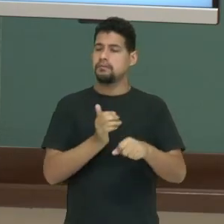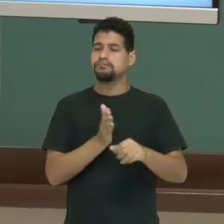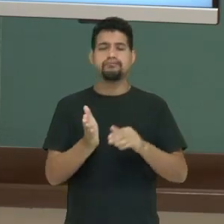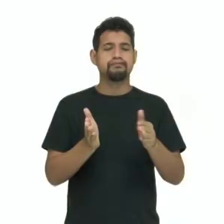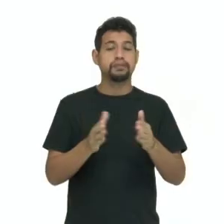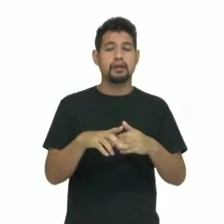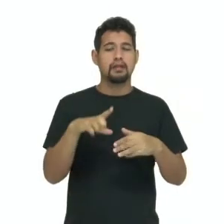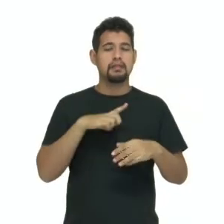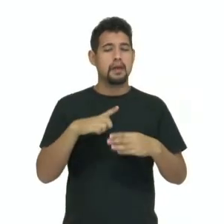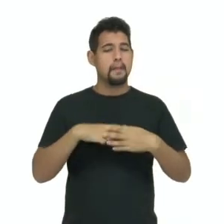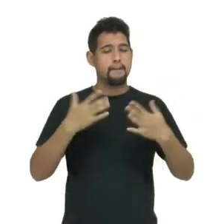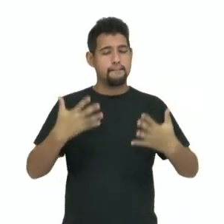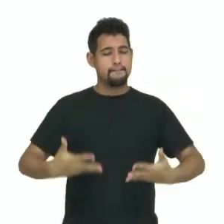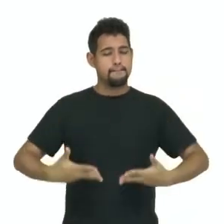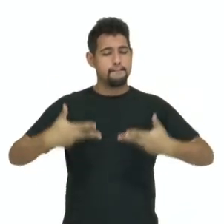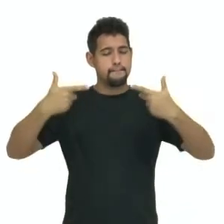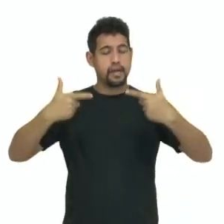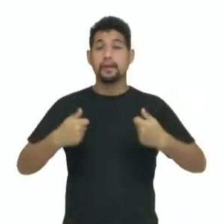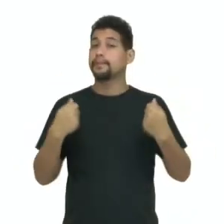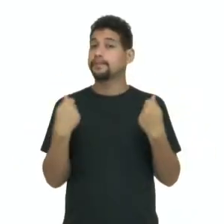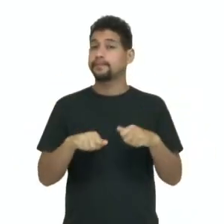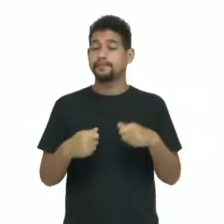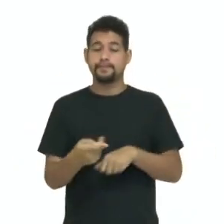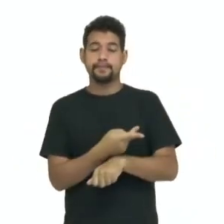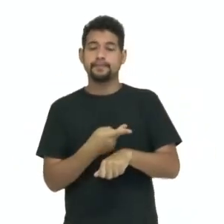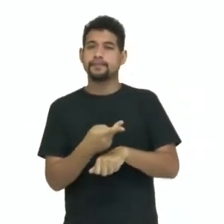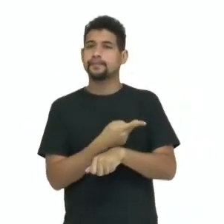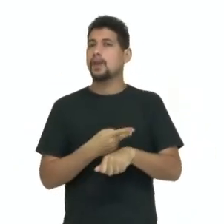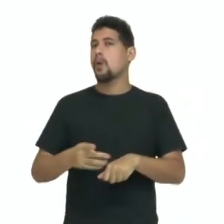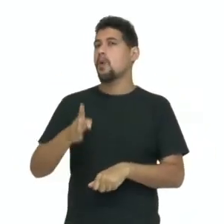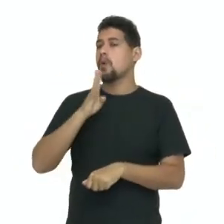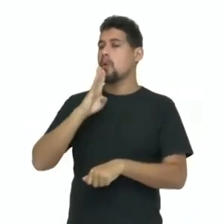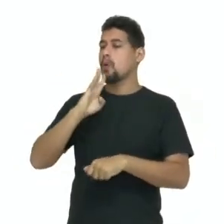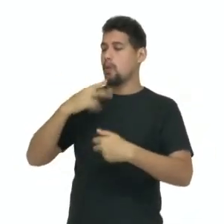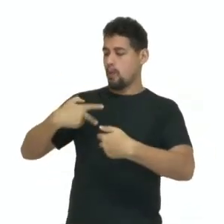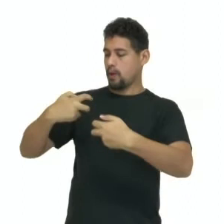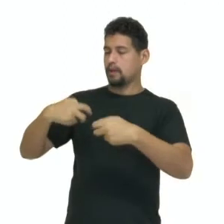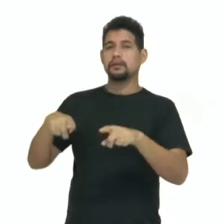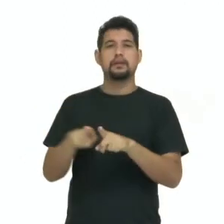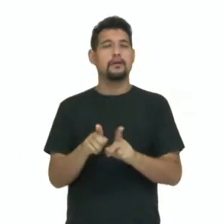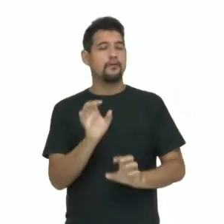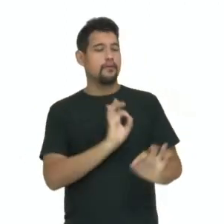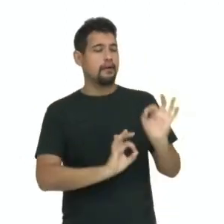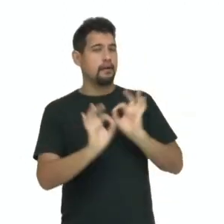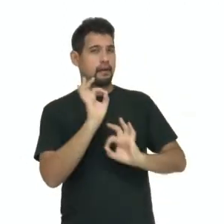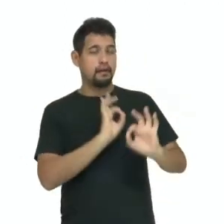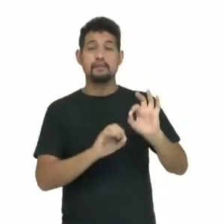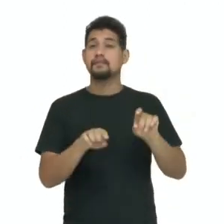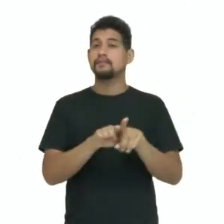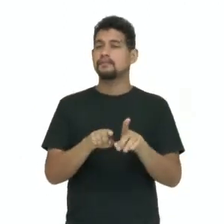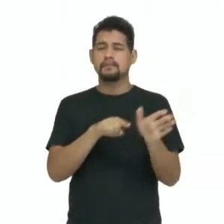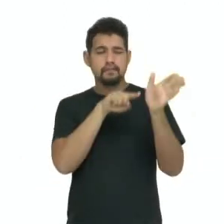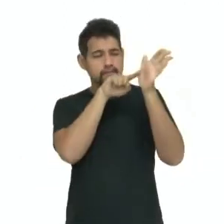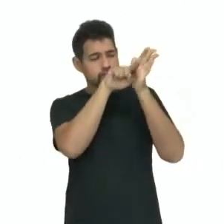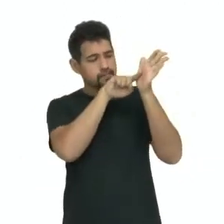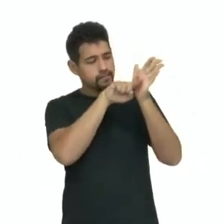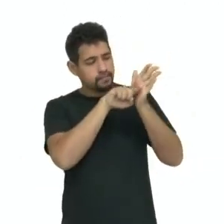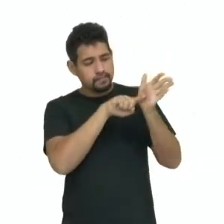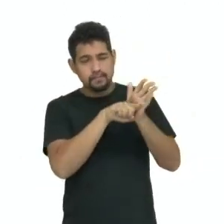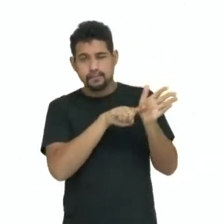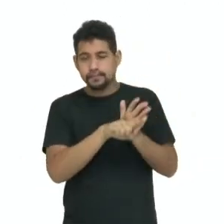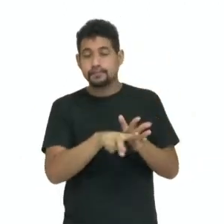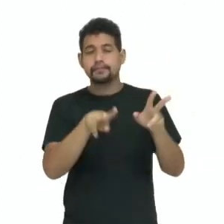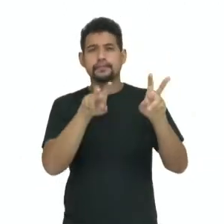ter êxito, é necessário buscar autoconhecimento, organização e pesquisa sobre a área